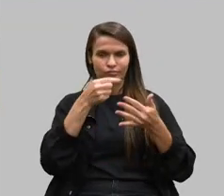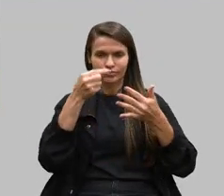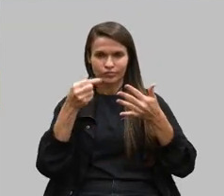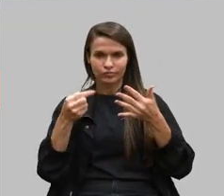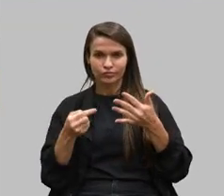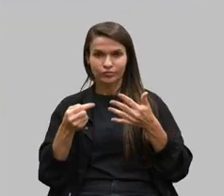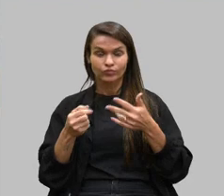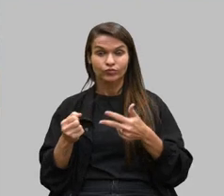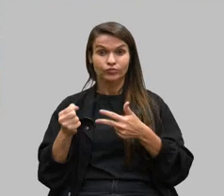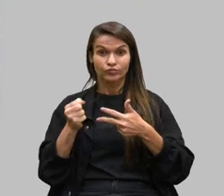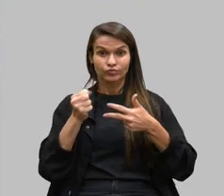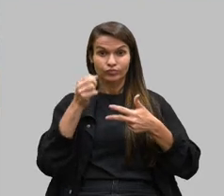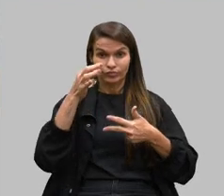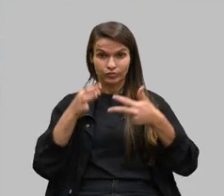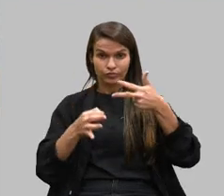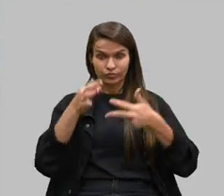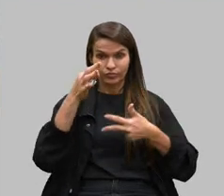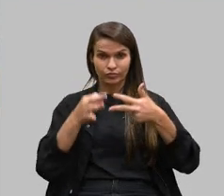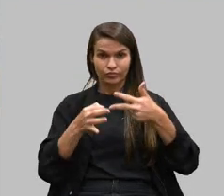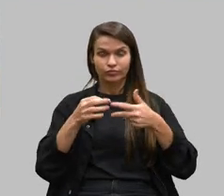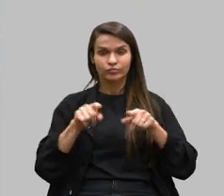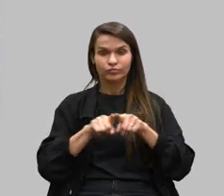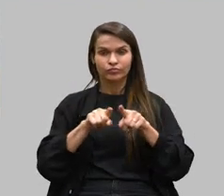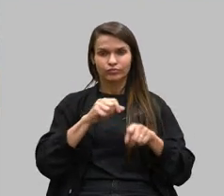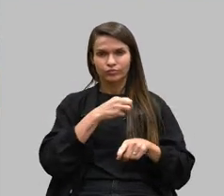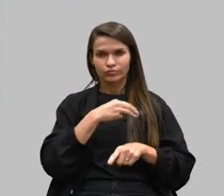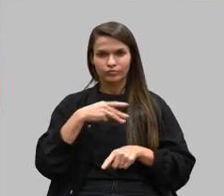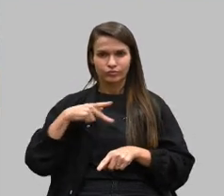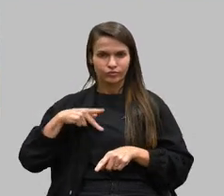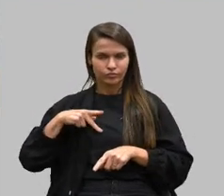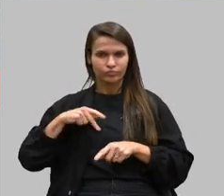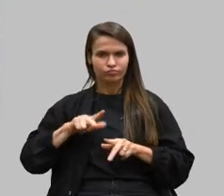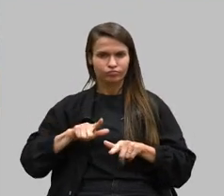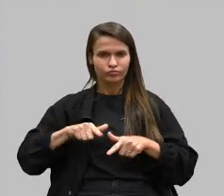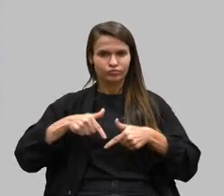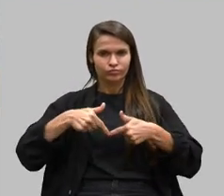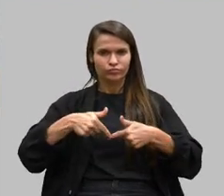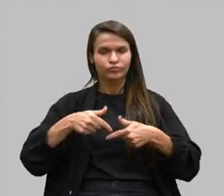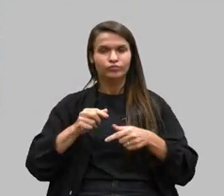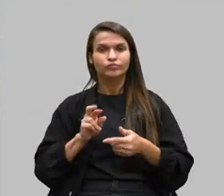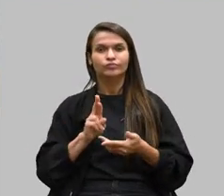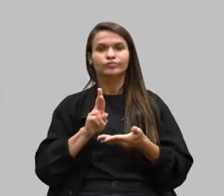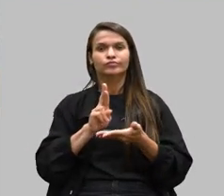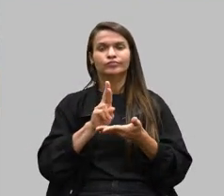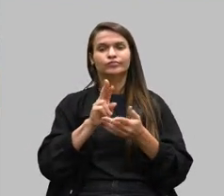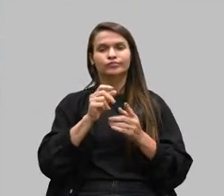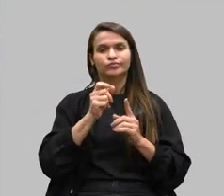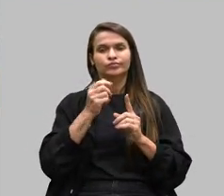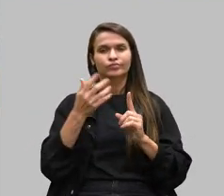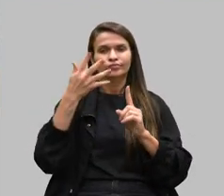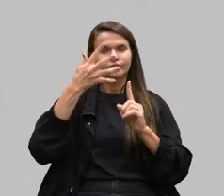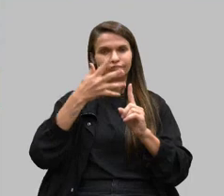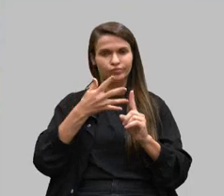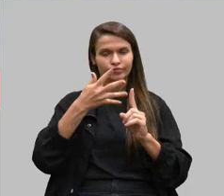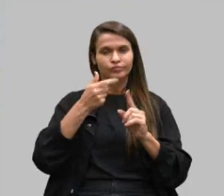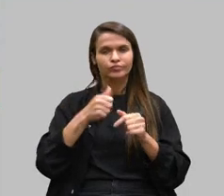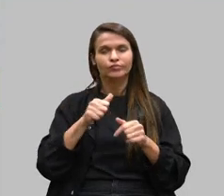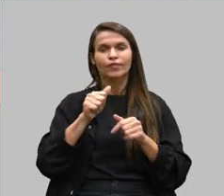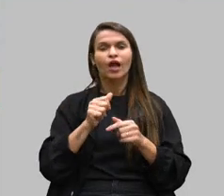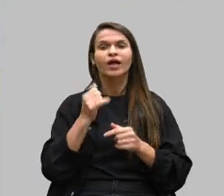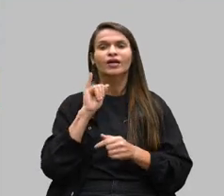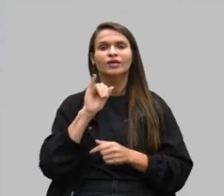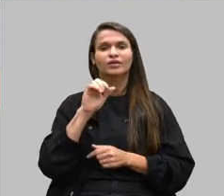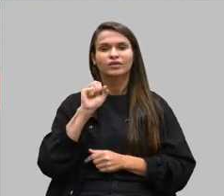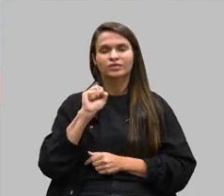Judiciário e aqui o Ministério Público muito atuante e aqui eu faço uma referência Dra Isabela que temos dialogado bastante